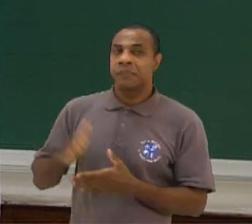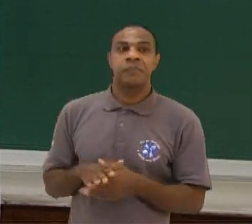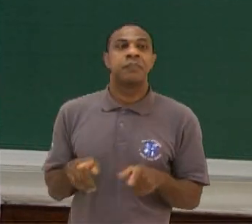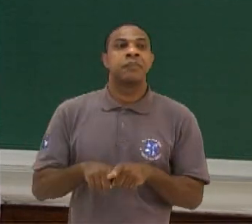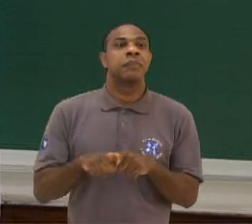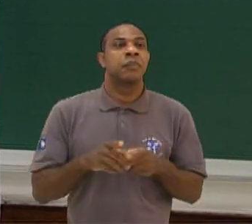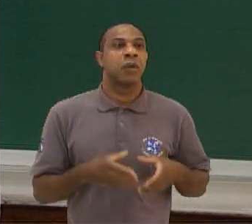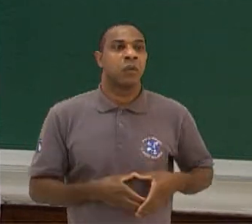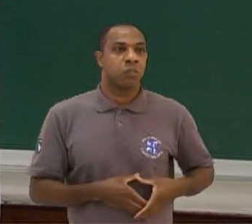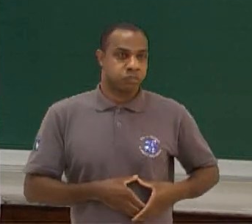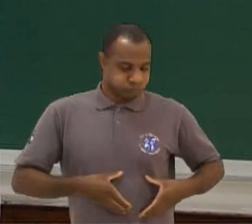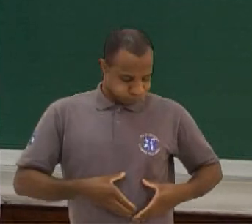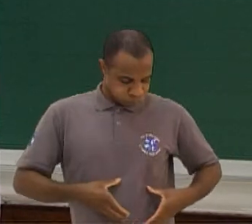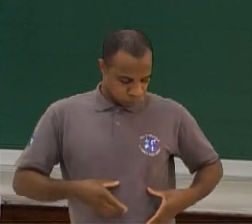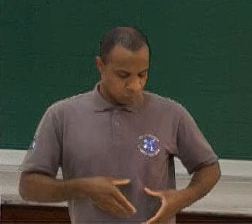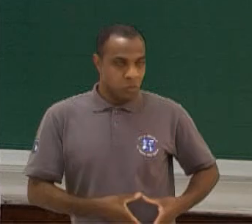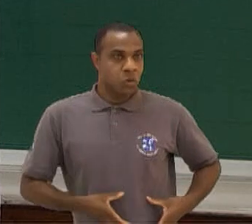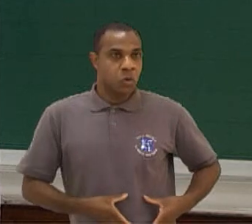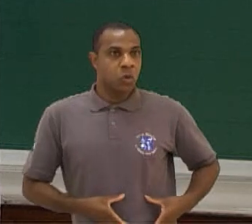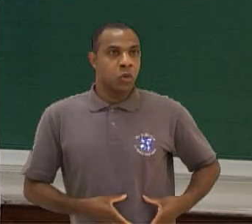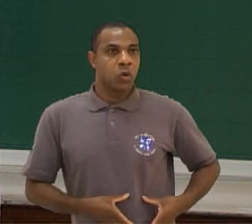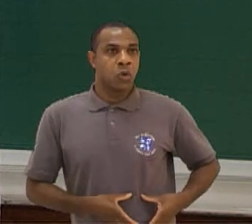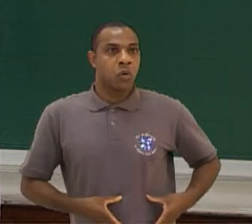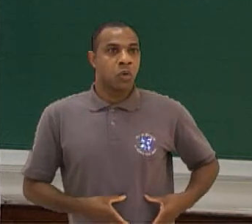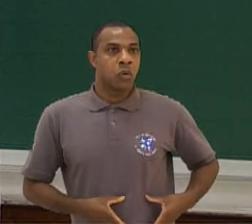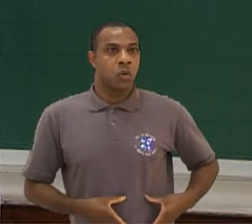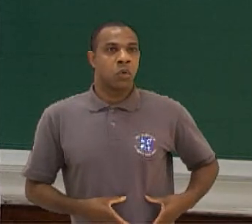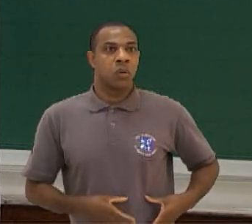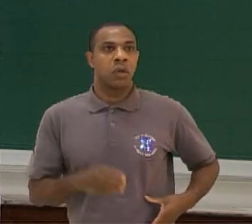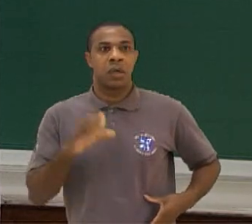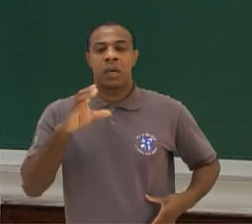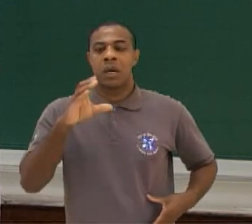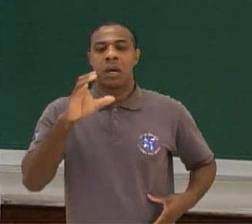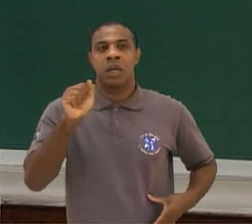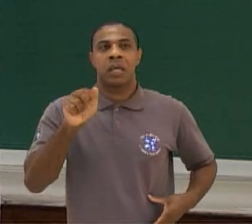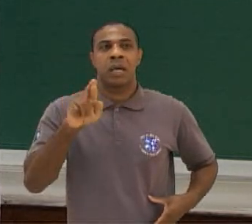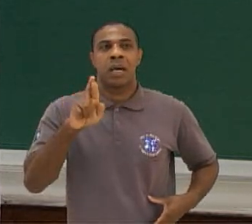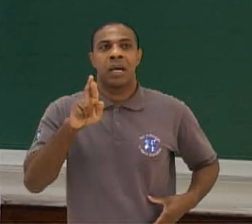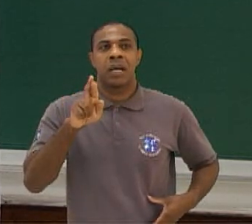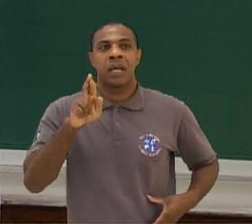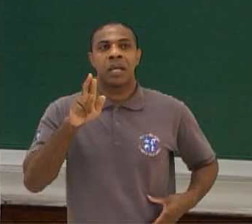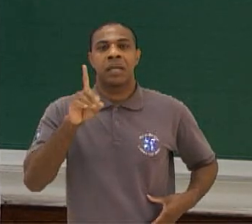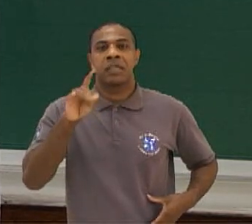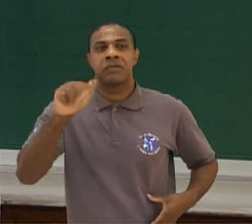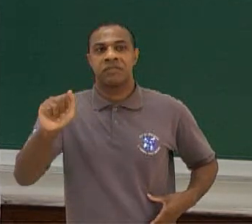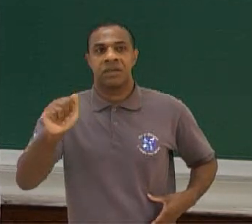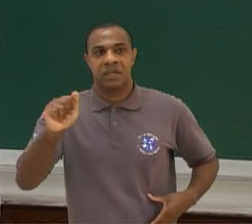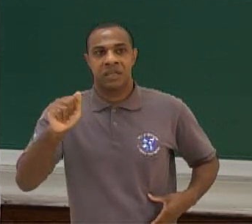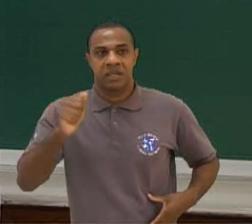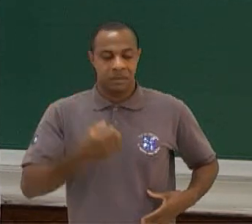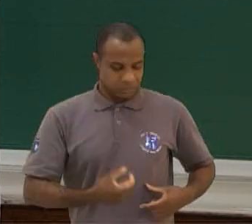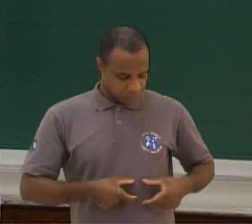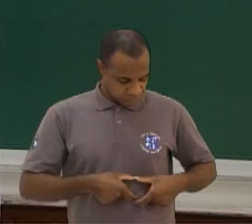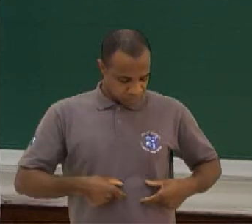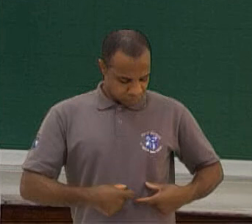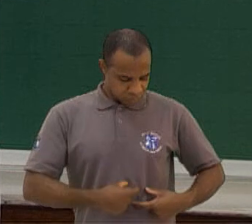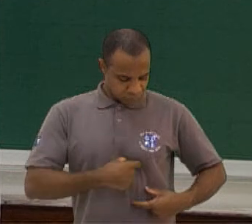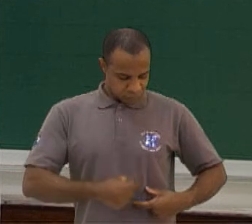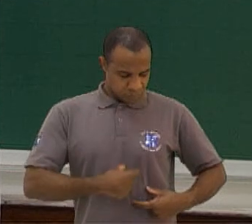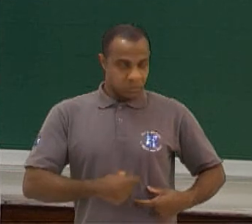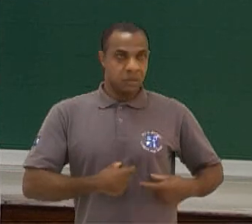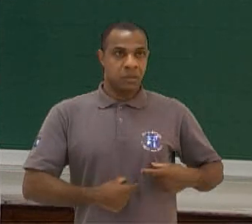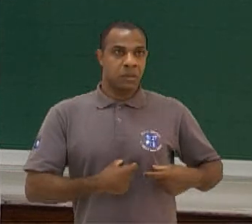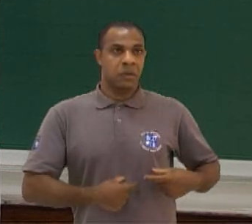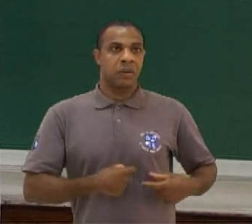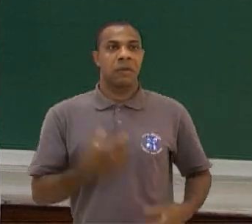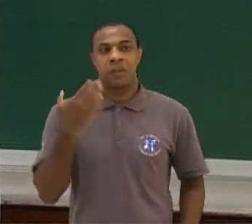mostrar um pouquinho da anatomia do estômago. Então, a cárdia, tá? Que é a estrutura que vai ficar para fora ali. Ela tem um